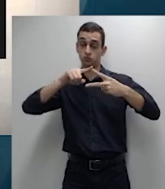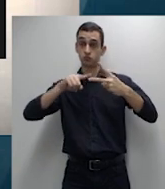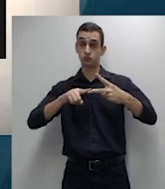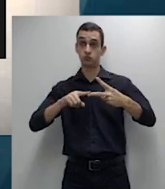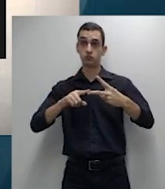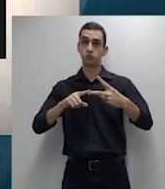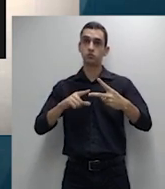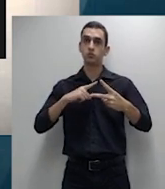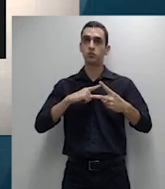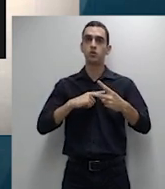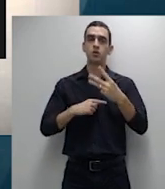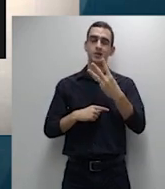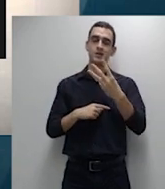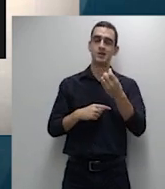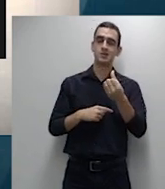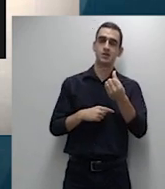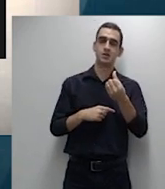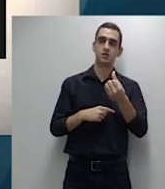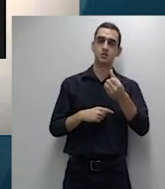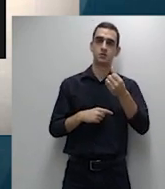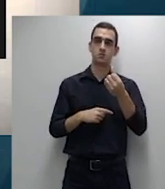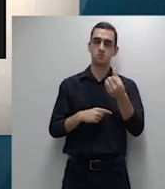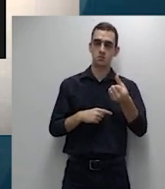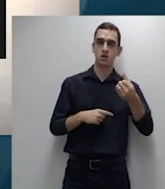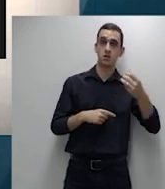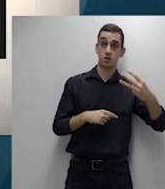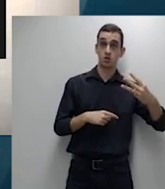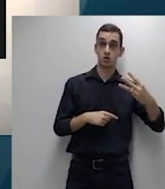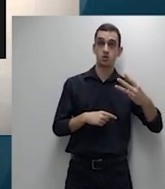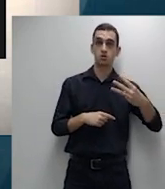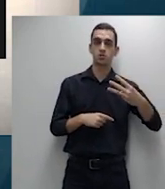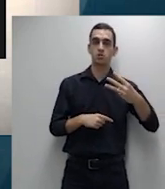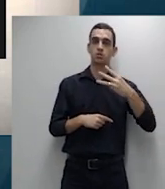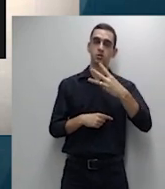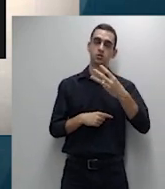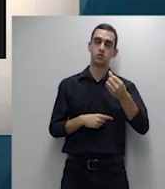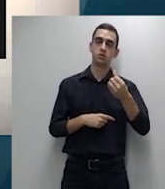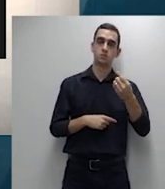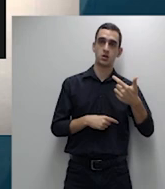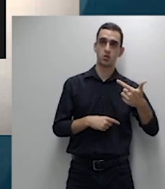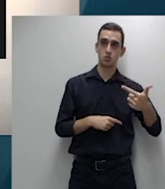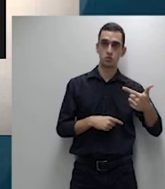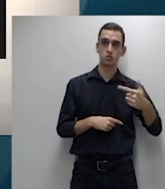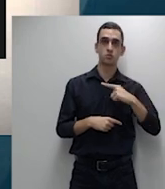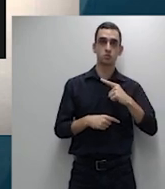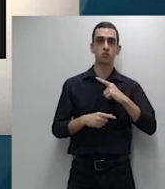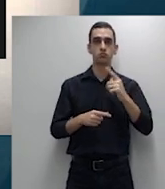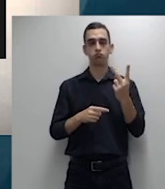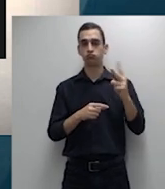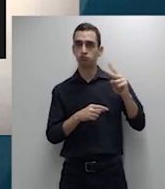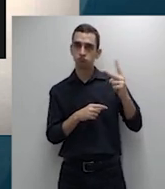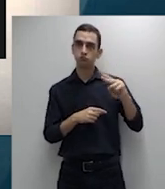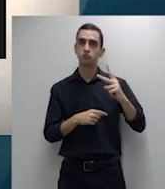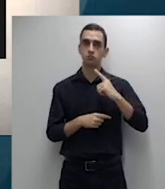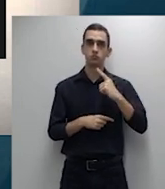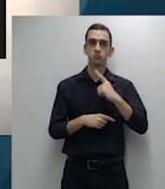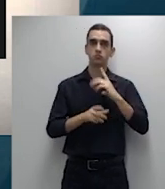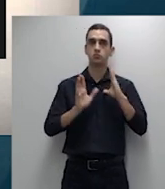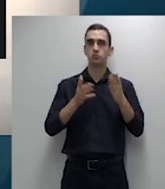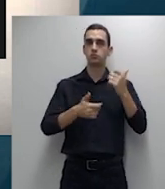toma 3763 ia-64 nós dois nós duas vai fazer os vasos Condutores e leva de ontem também